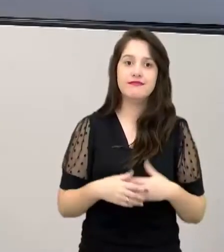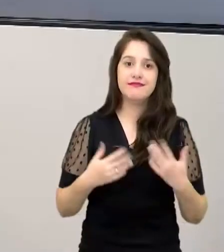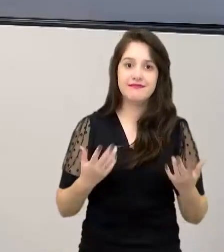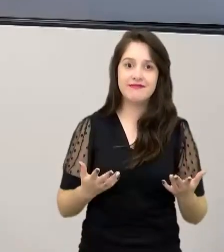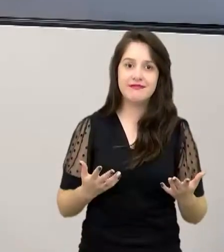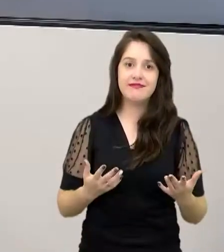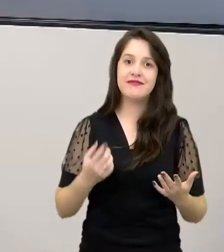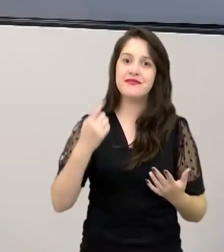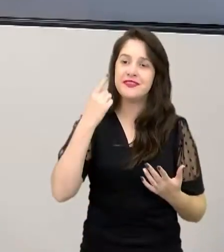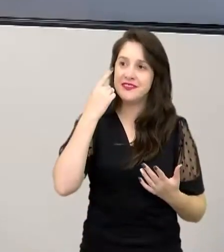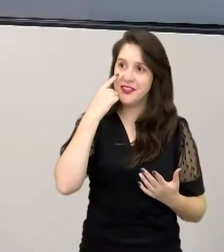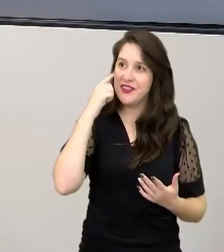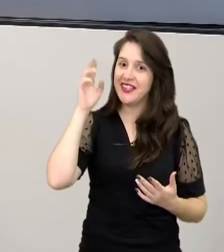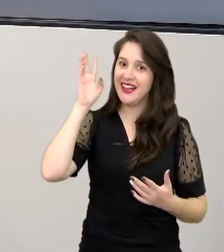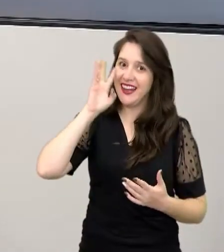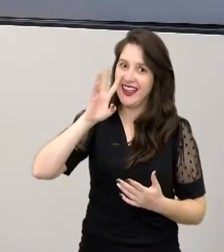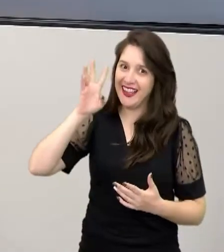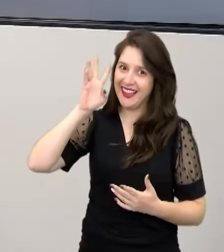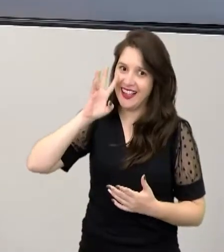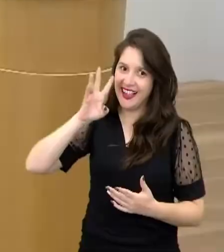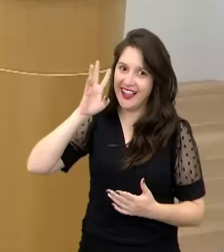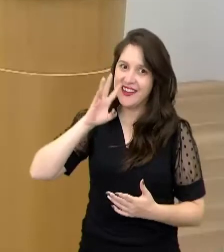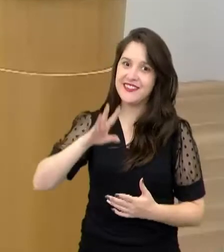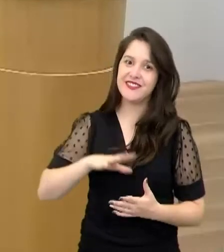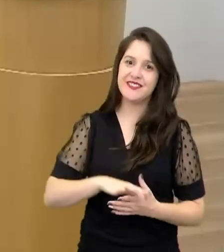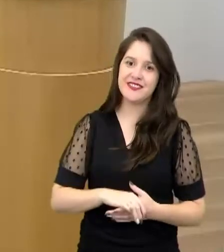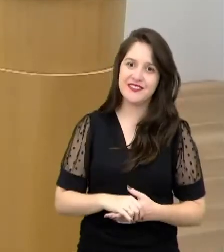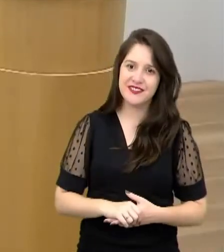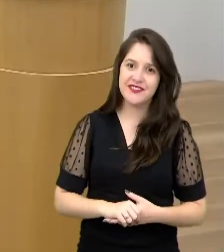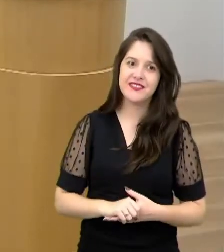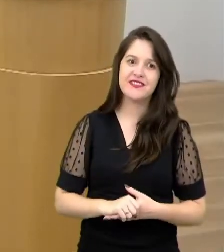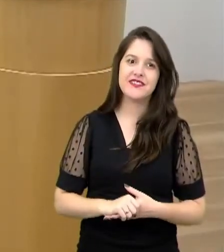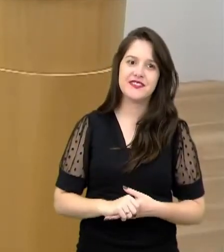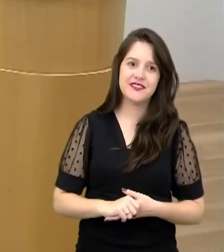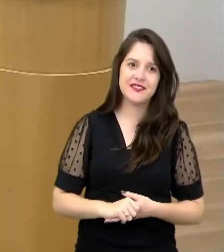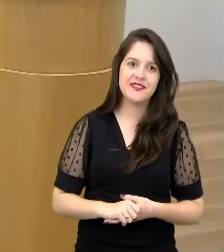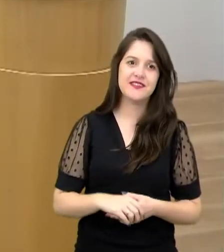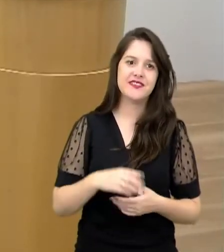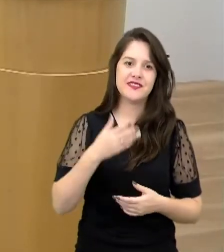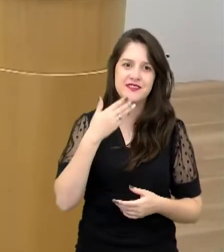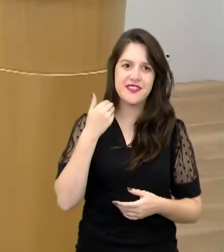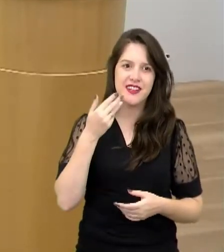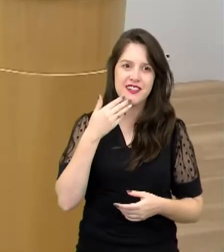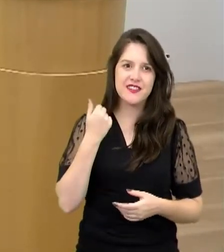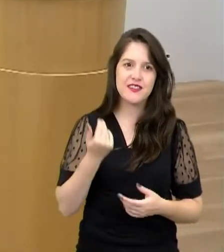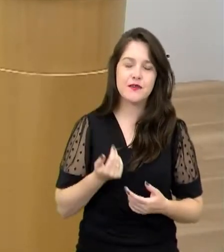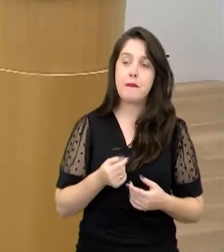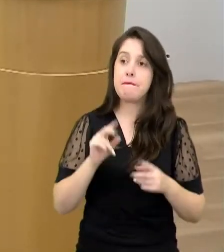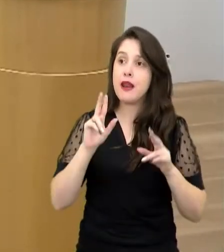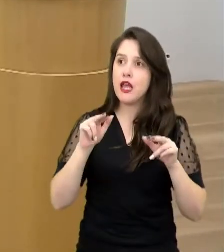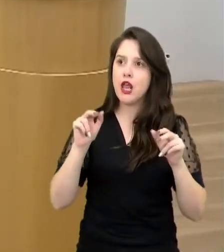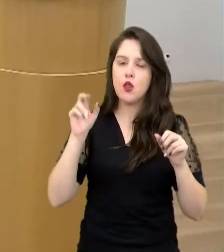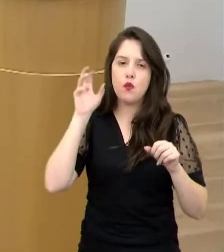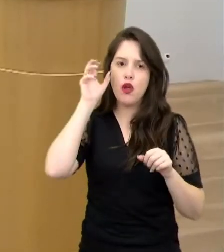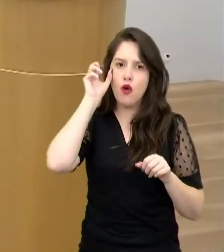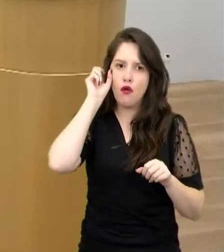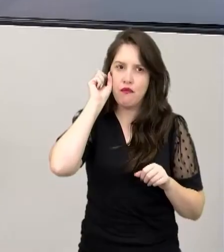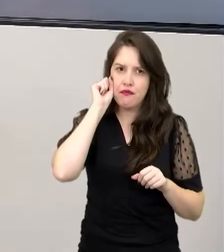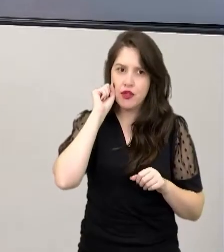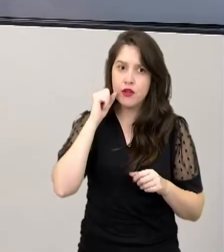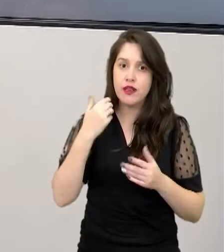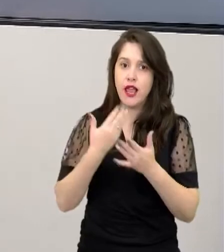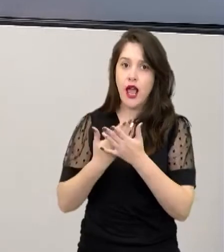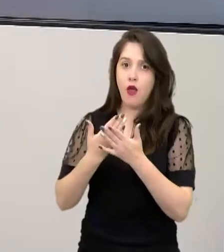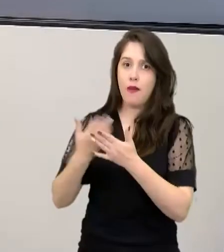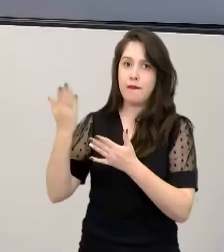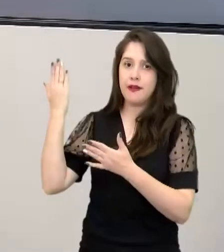Legal, olha hein? só que bacana, né, Museu, Giba? Impacto no museu, hein? Isso mesmo, esse daí, né, gente, para quem não viu o vídeo da aula passada,